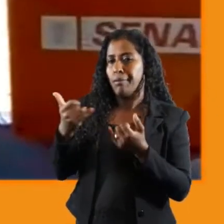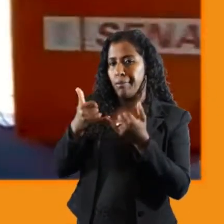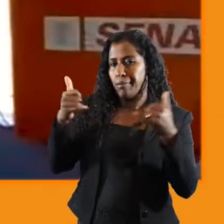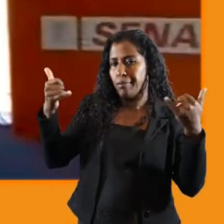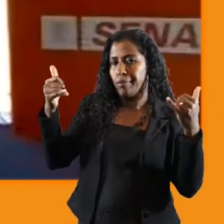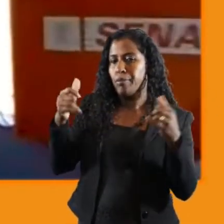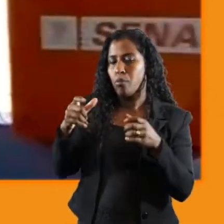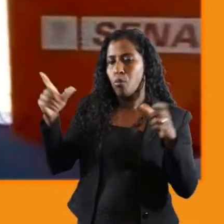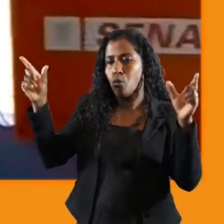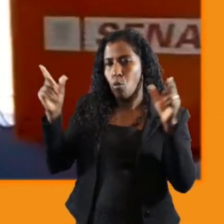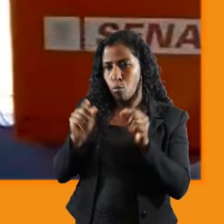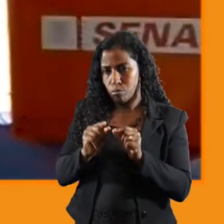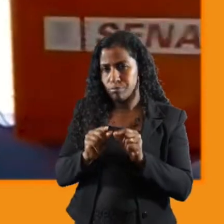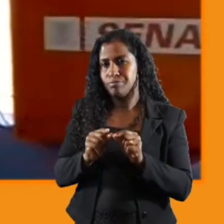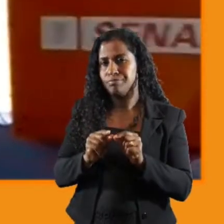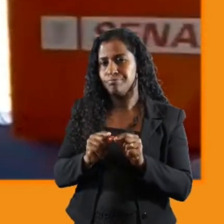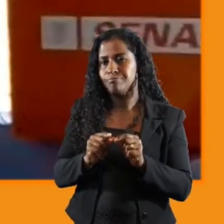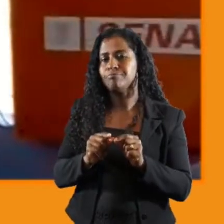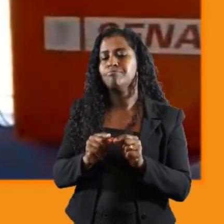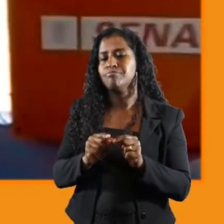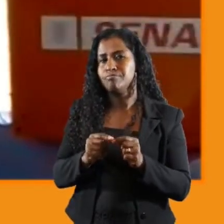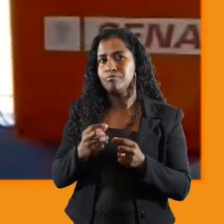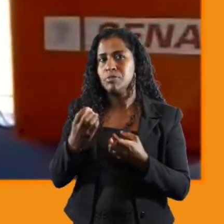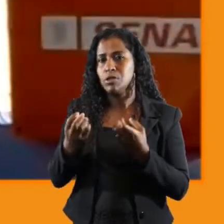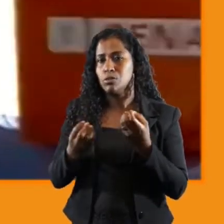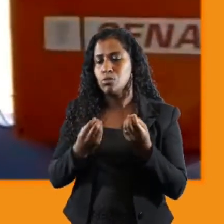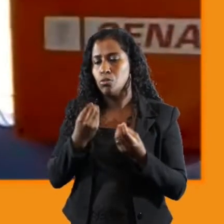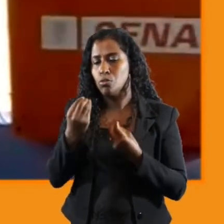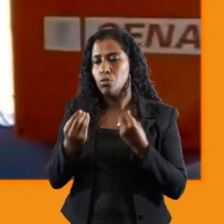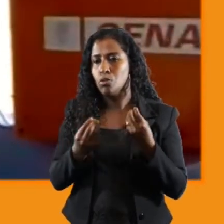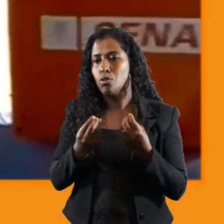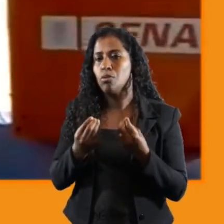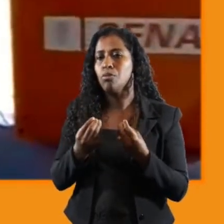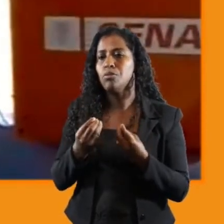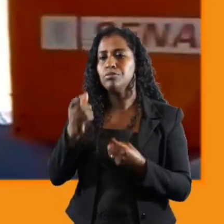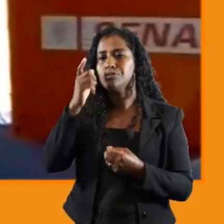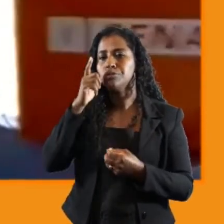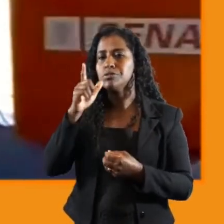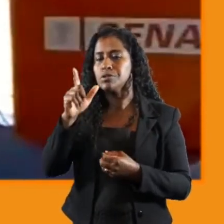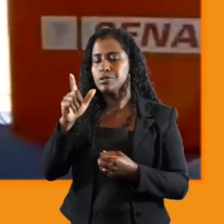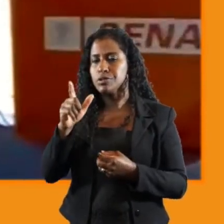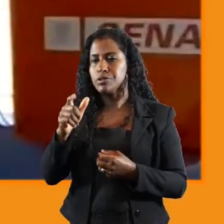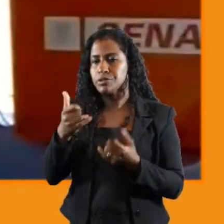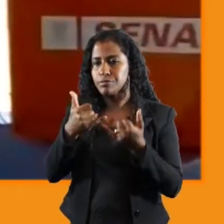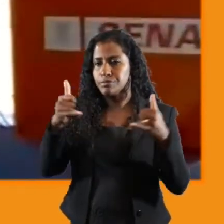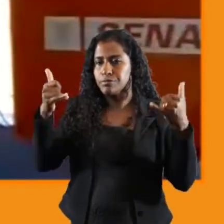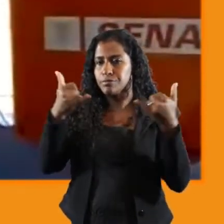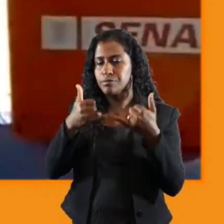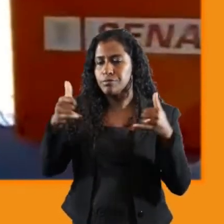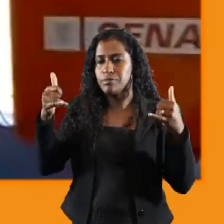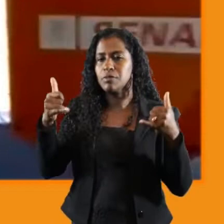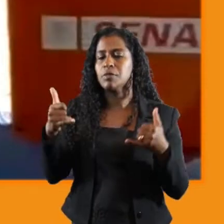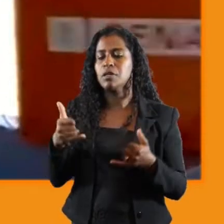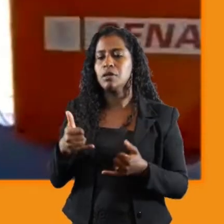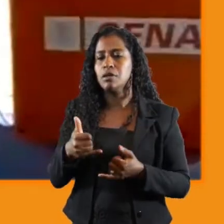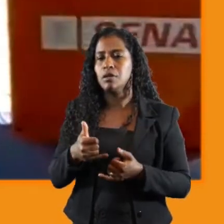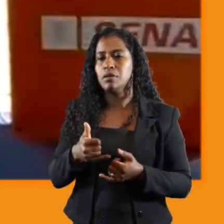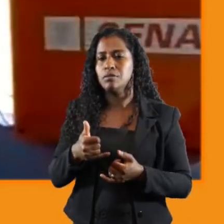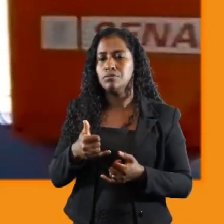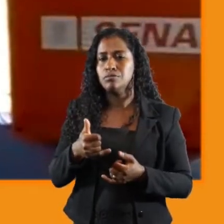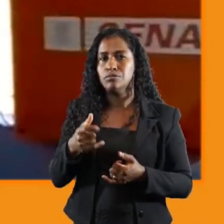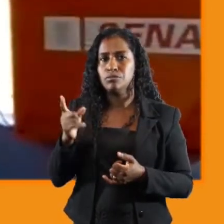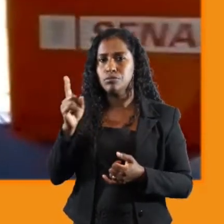E, consequentemente, é uma forma de um gargalo de a gente conseguir gerar eletricidade, não tendo